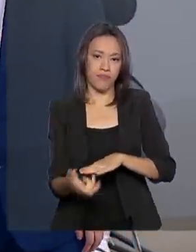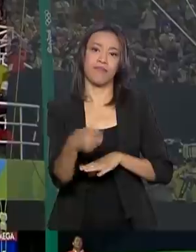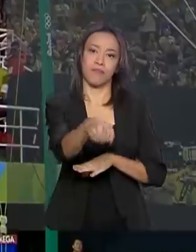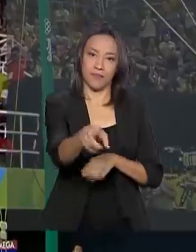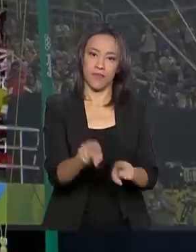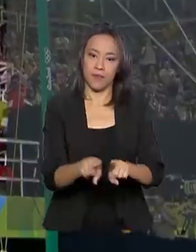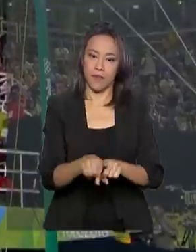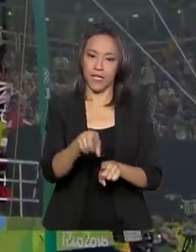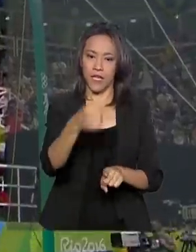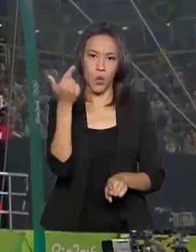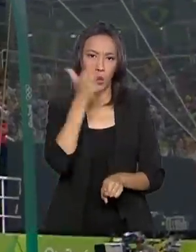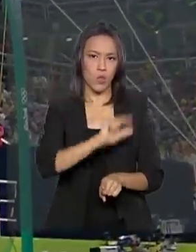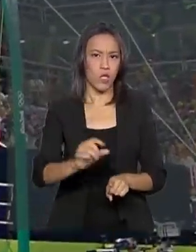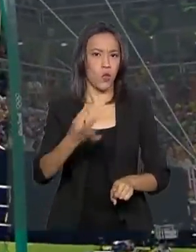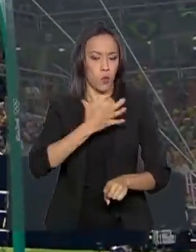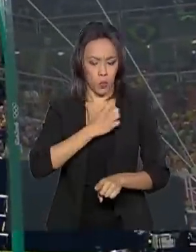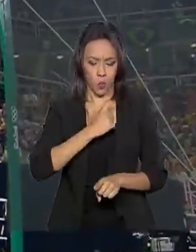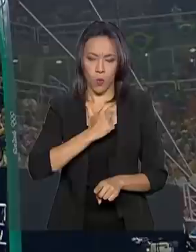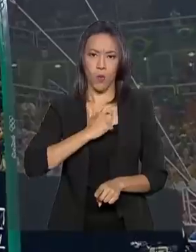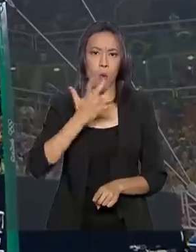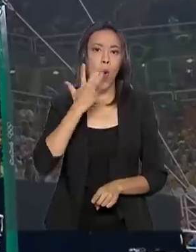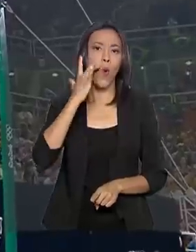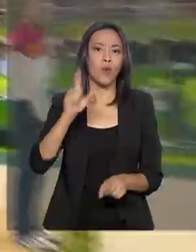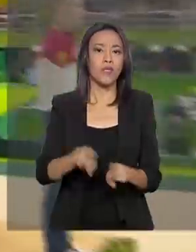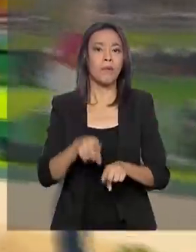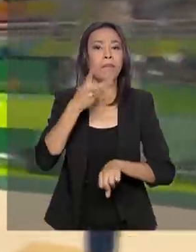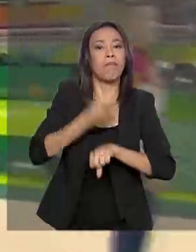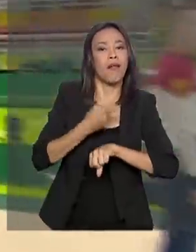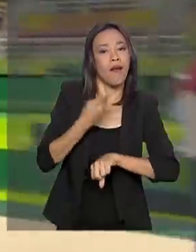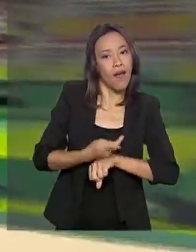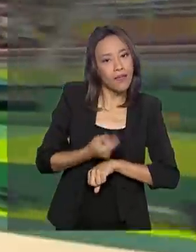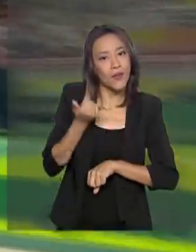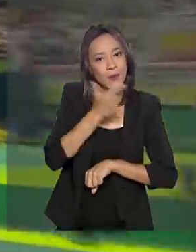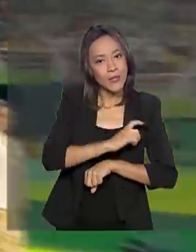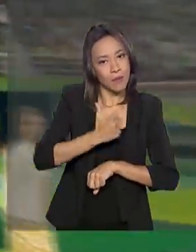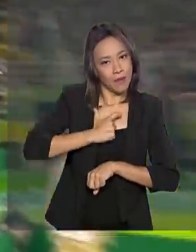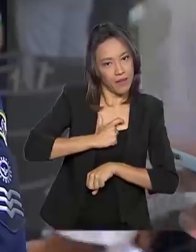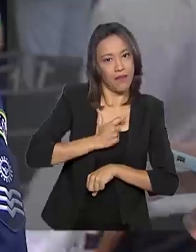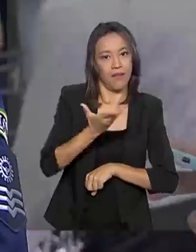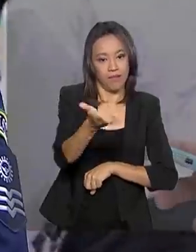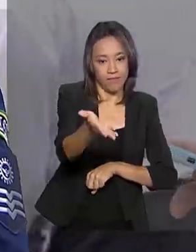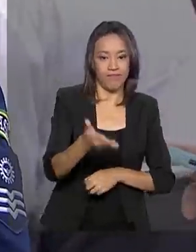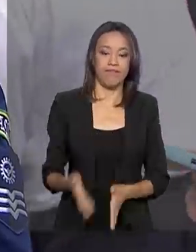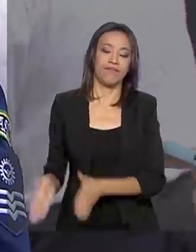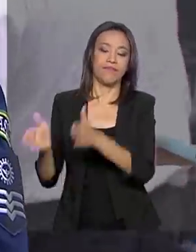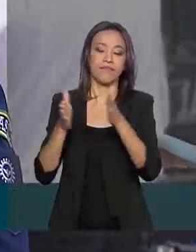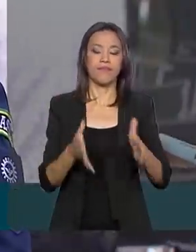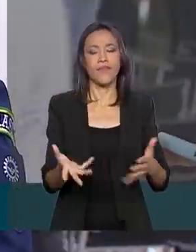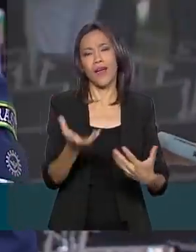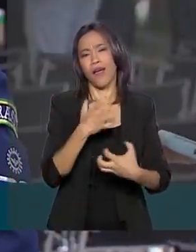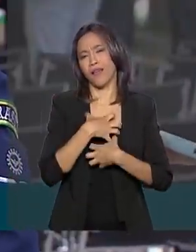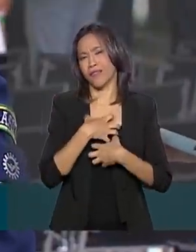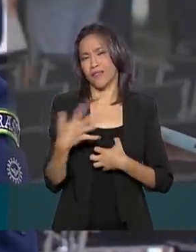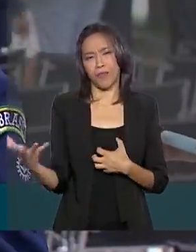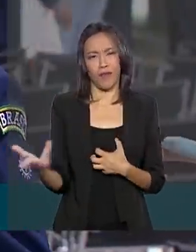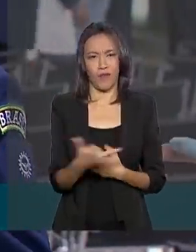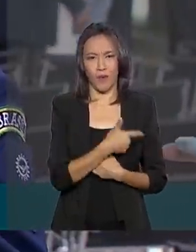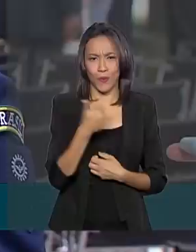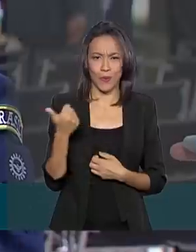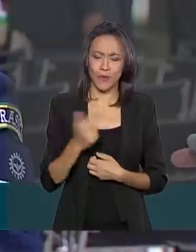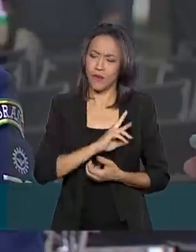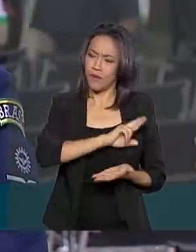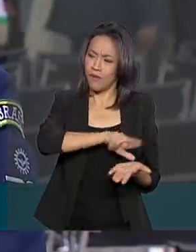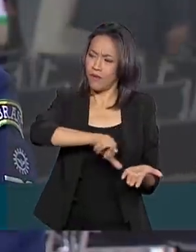Zanetti, que conquistou ouro e prata nas argolas nas últimas edições. É maravilhoso, né? Acho que vários